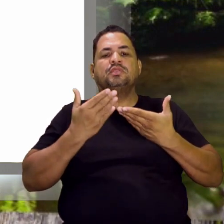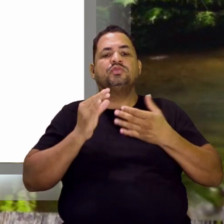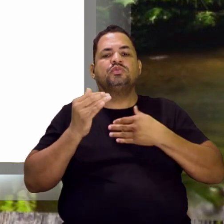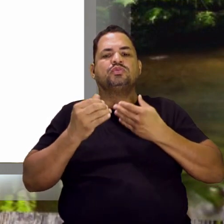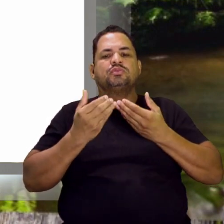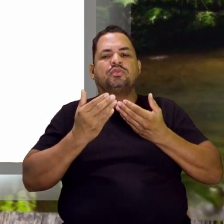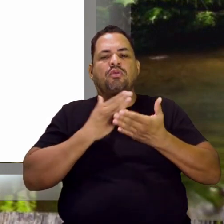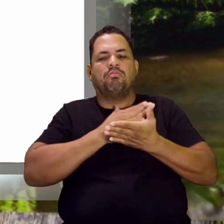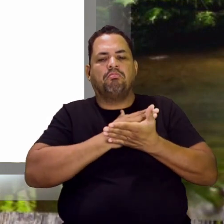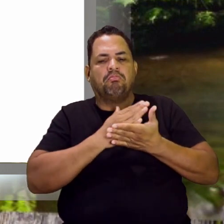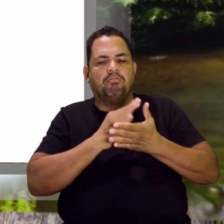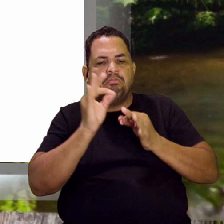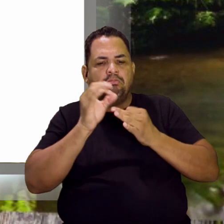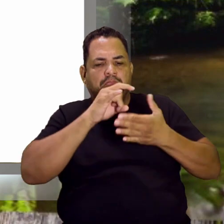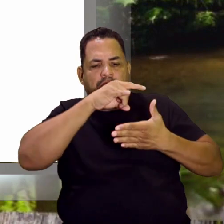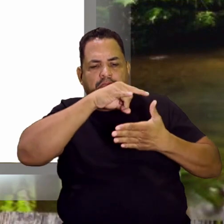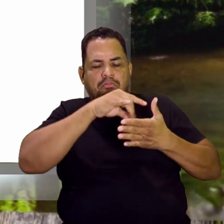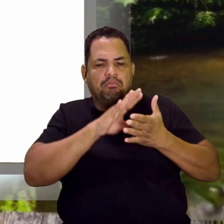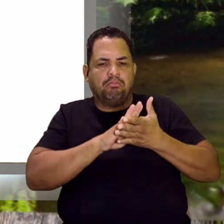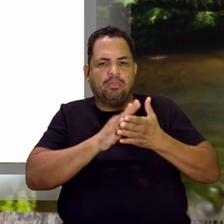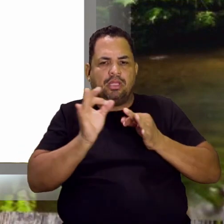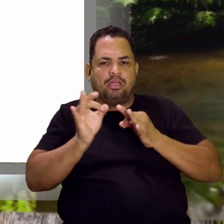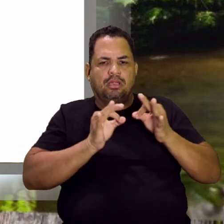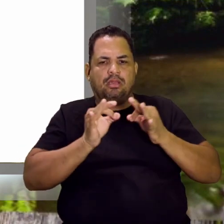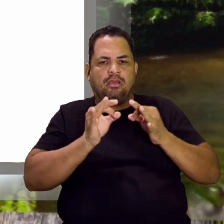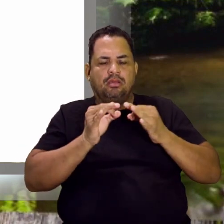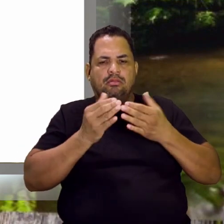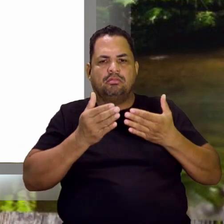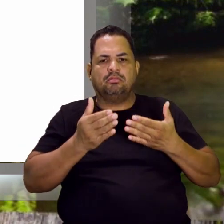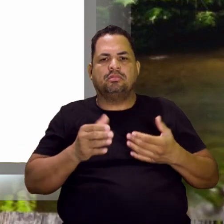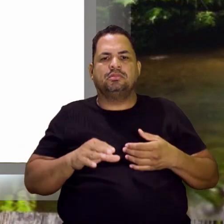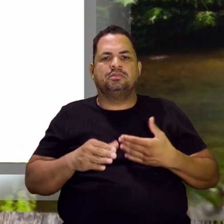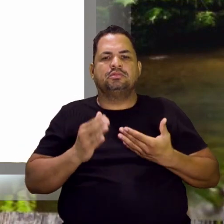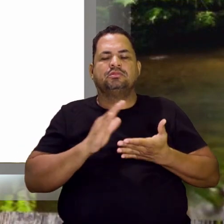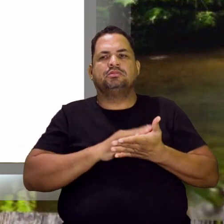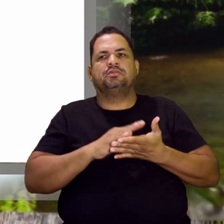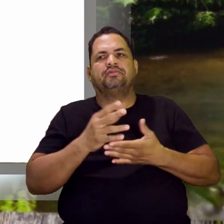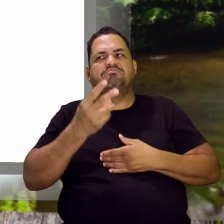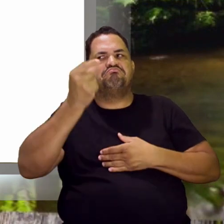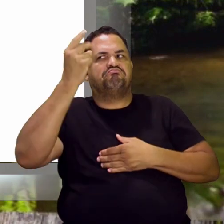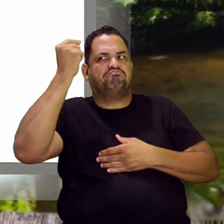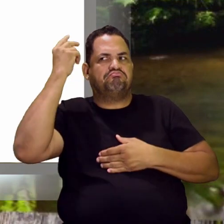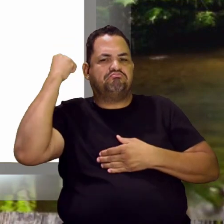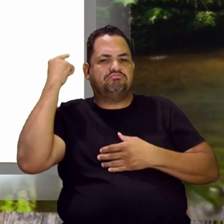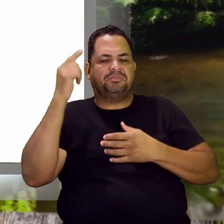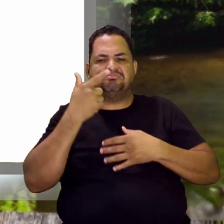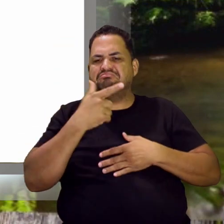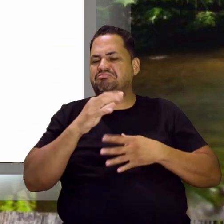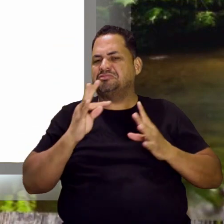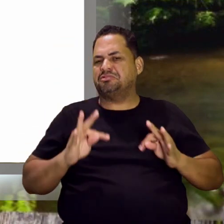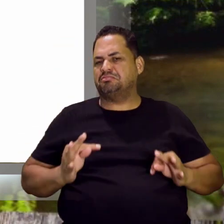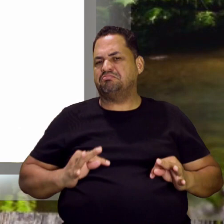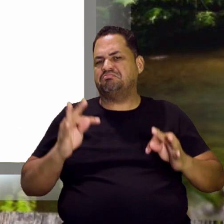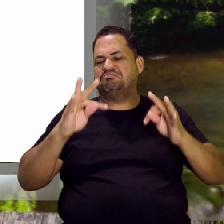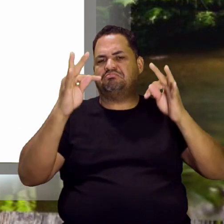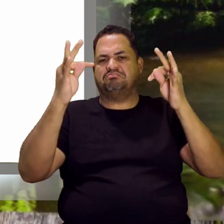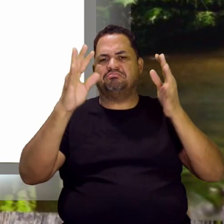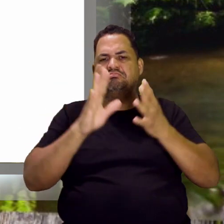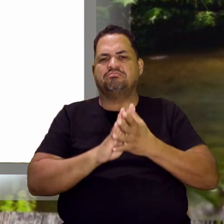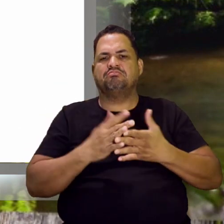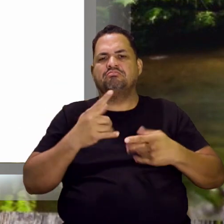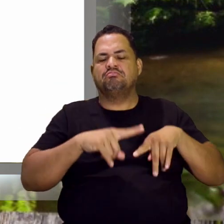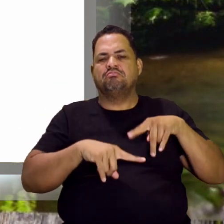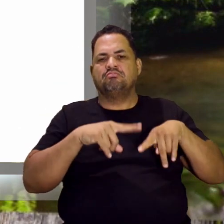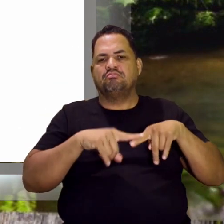E ele fez isso num período muito remoto de tecnologia, né, em que não tinham muitos